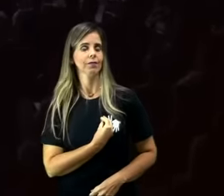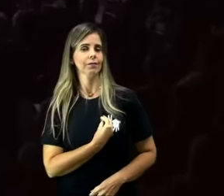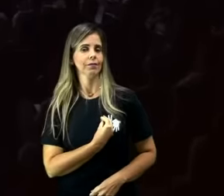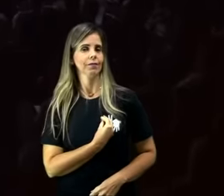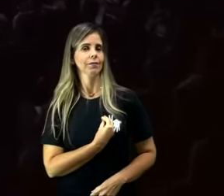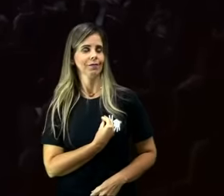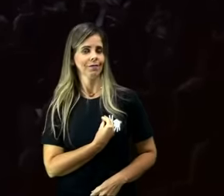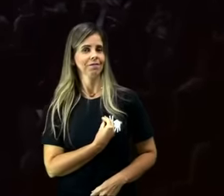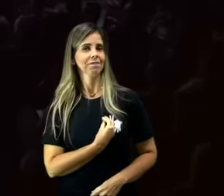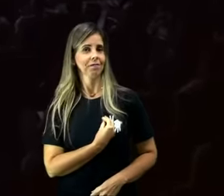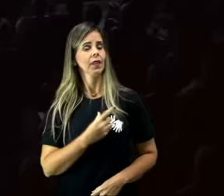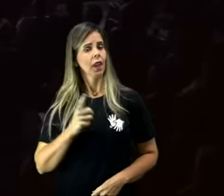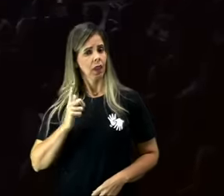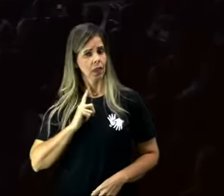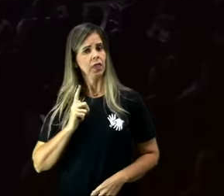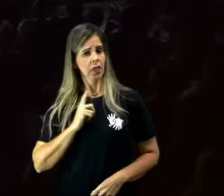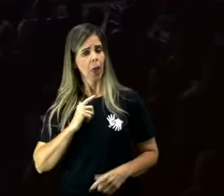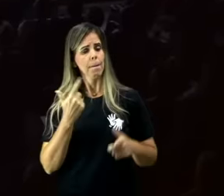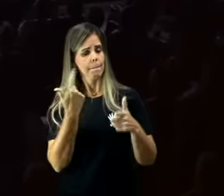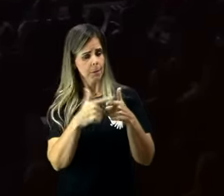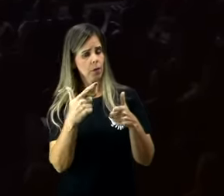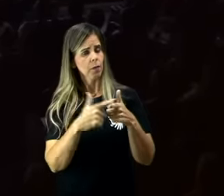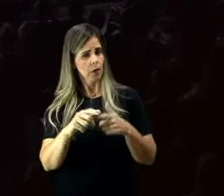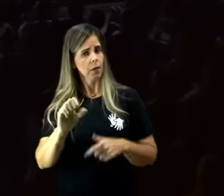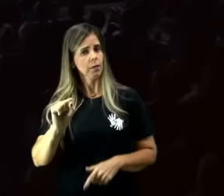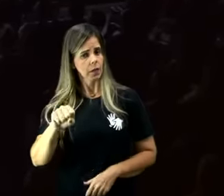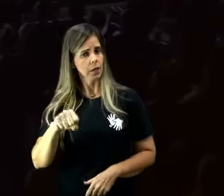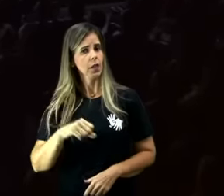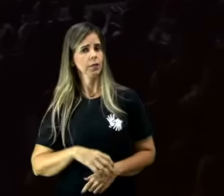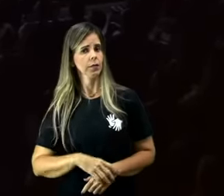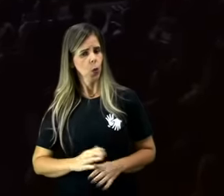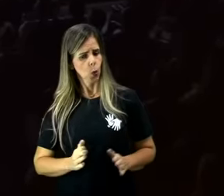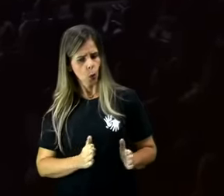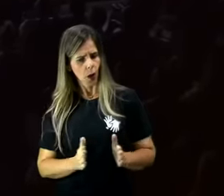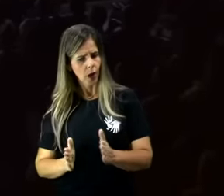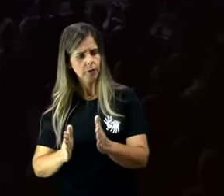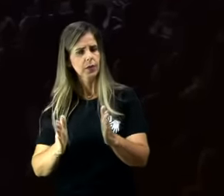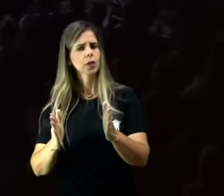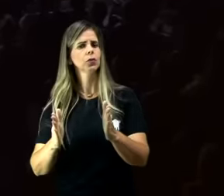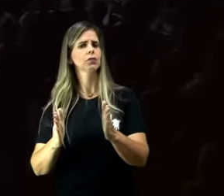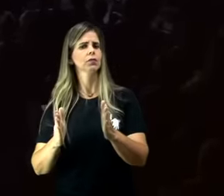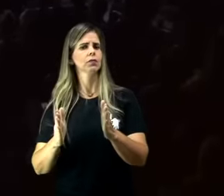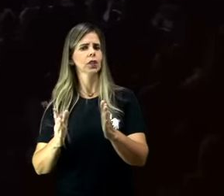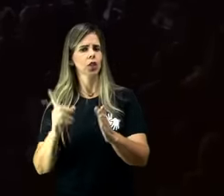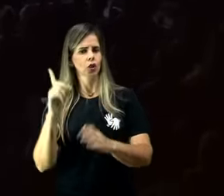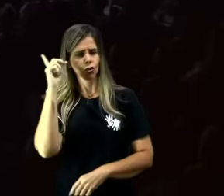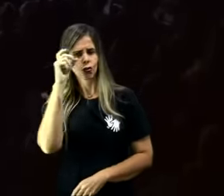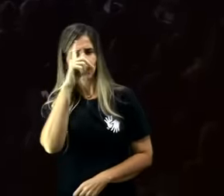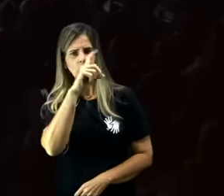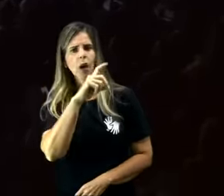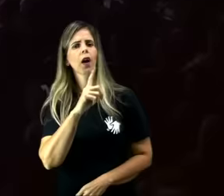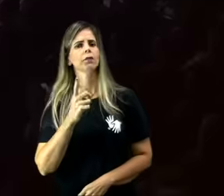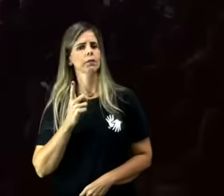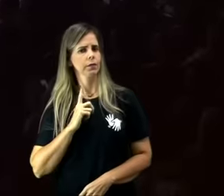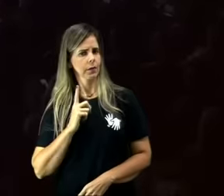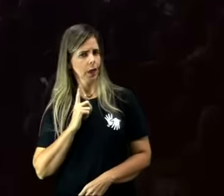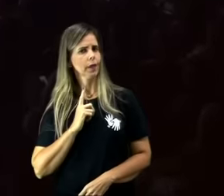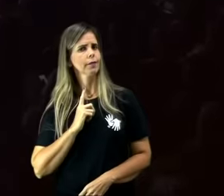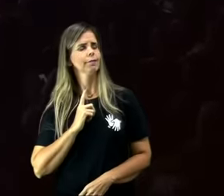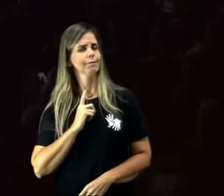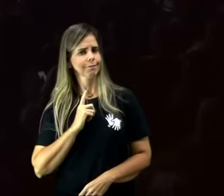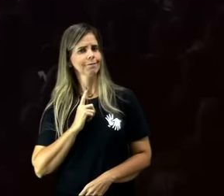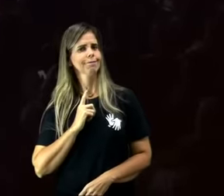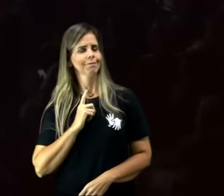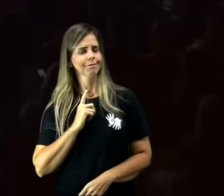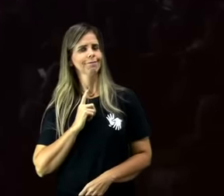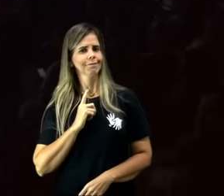apesar dos desconfortos da travessia. É desconfortável mesmo. Só quem passa por processos e guerras e lutas